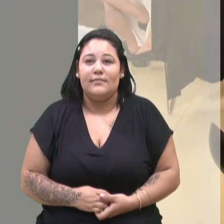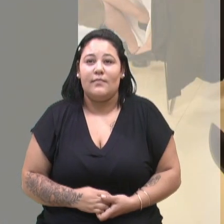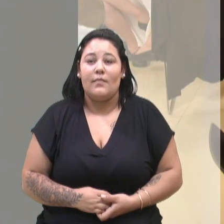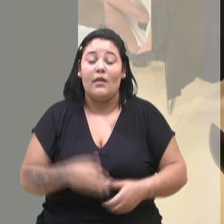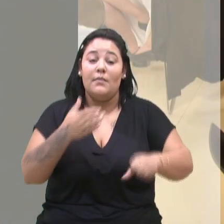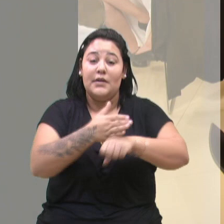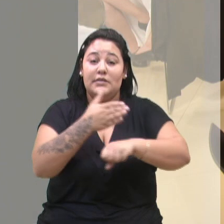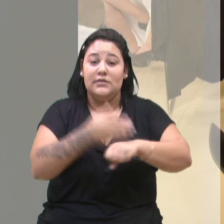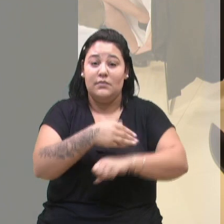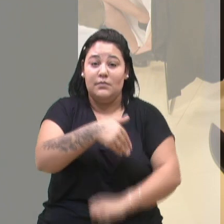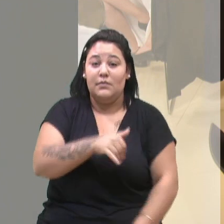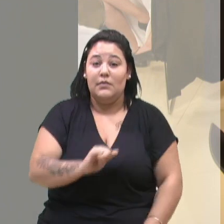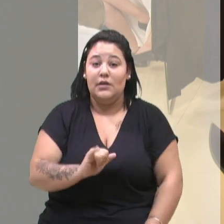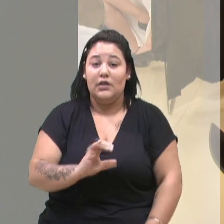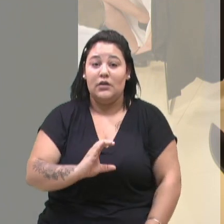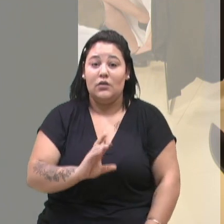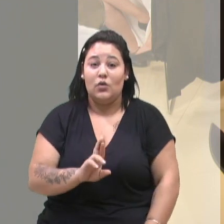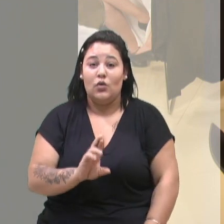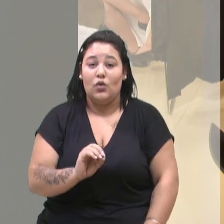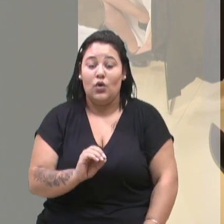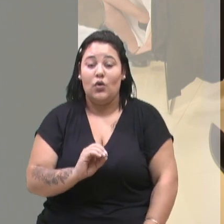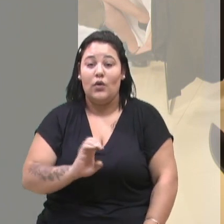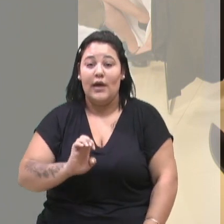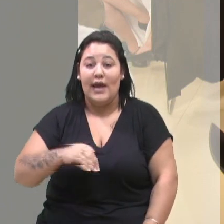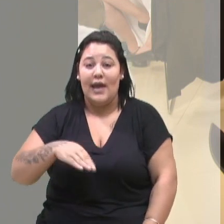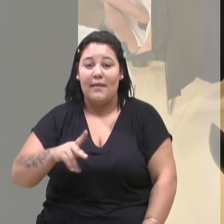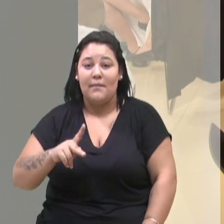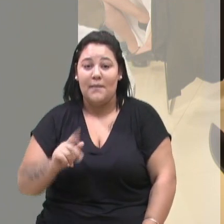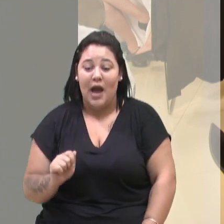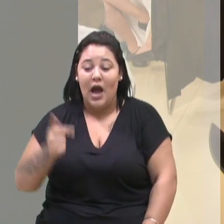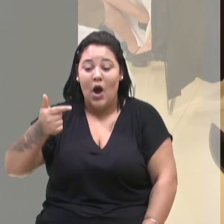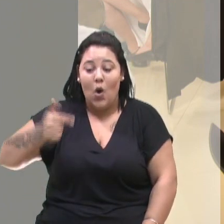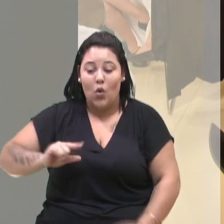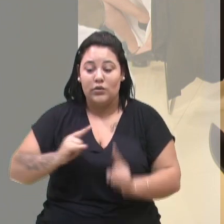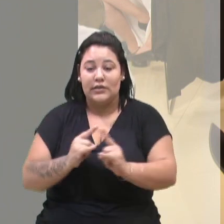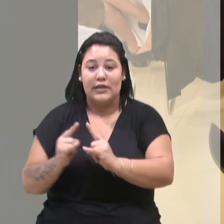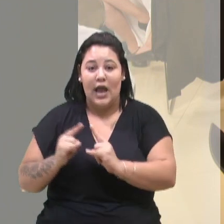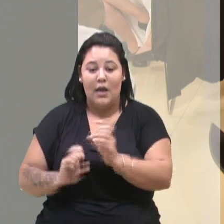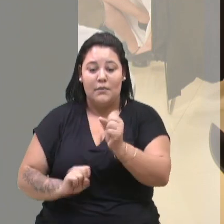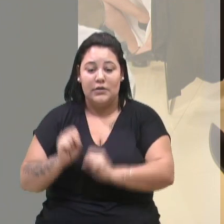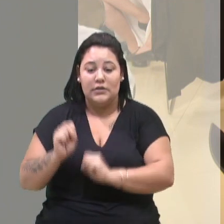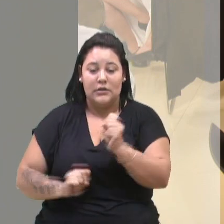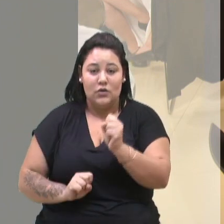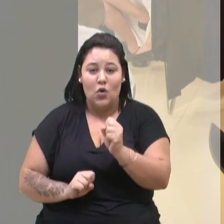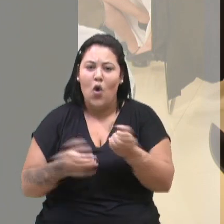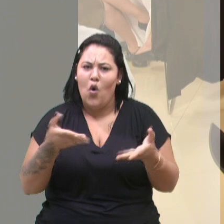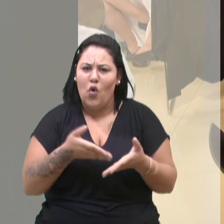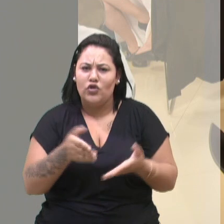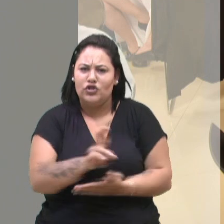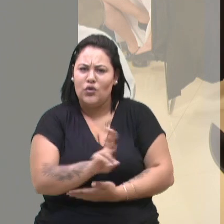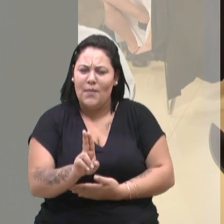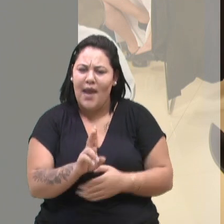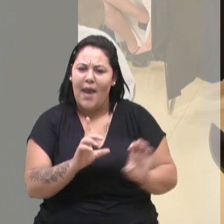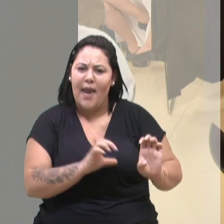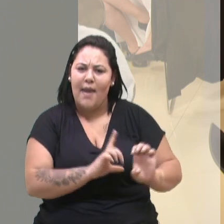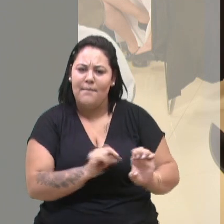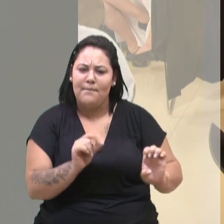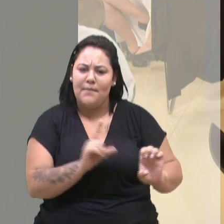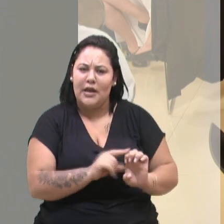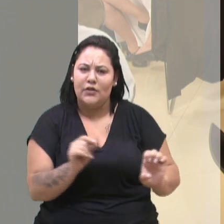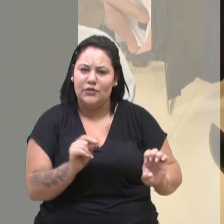Participação na Microempa, outra entidade empresarial. Hoje em dia, a gente chama de empresário, mas, na verdade, é uma pessoa